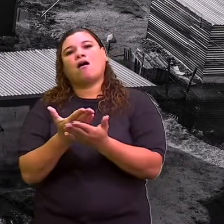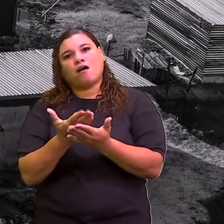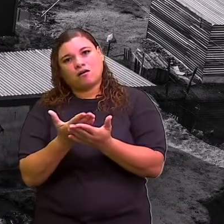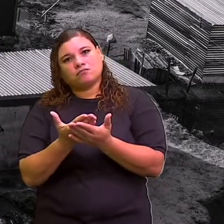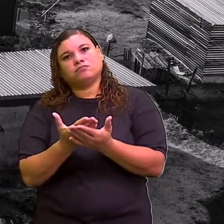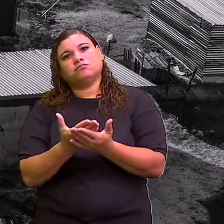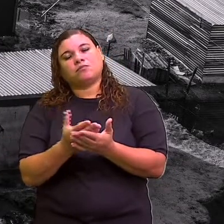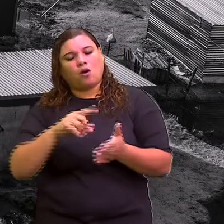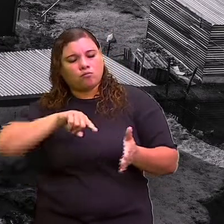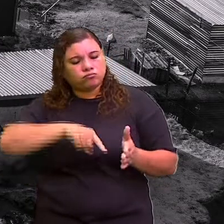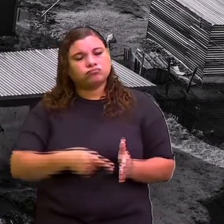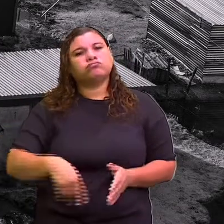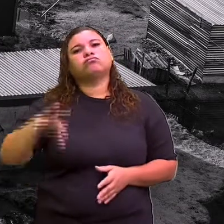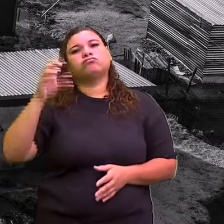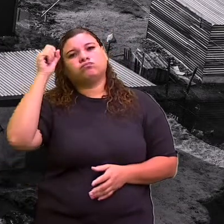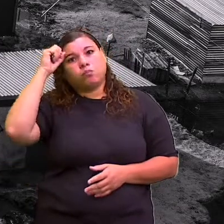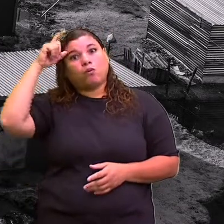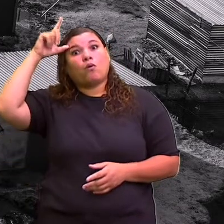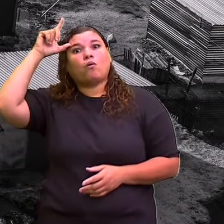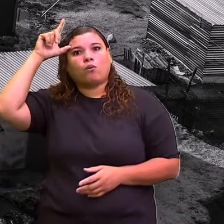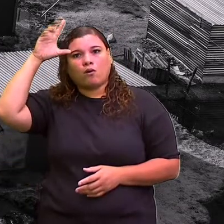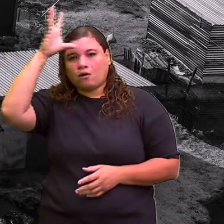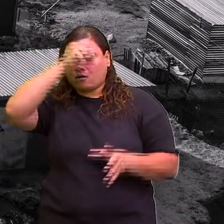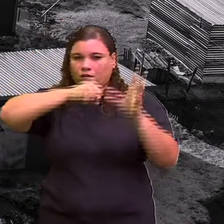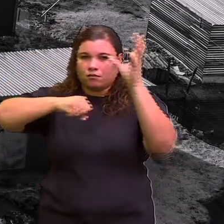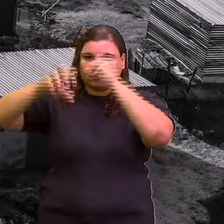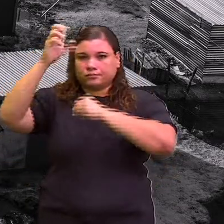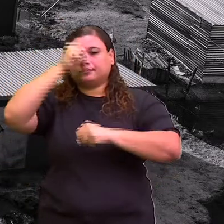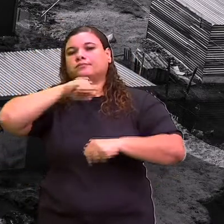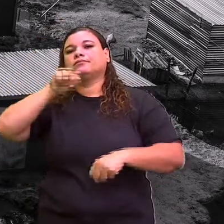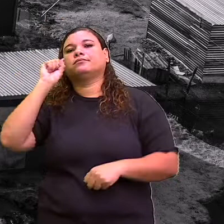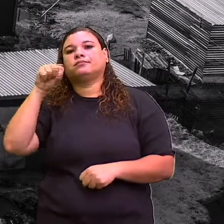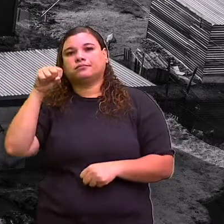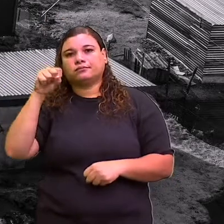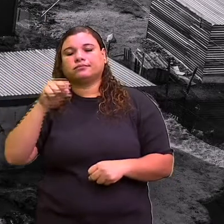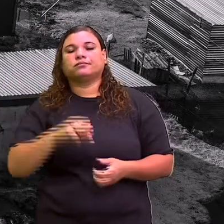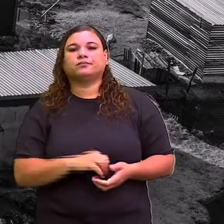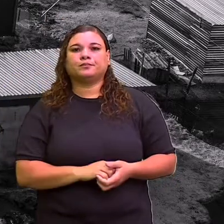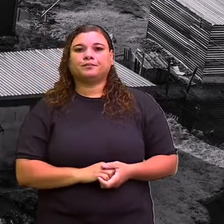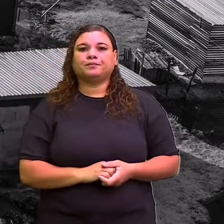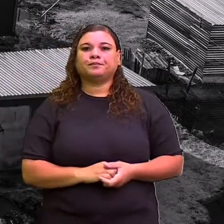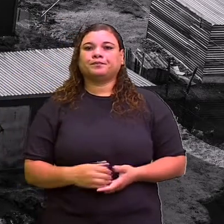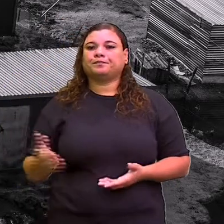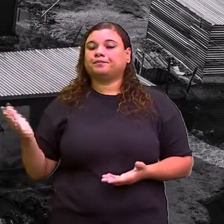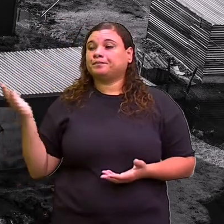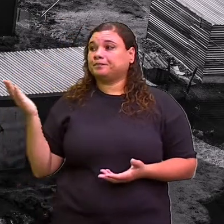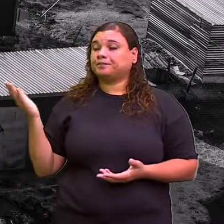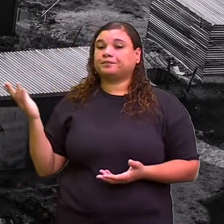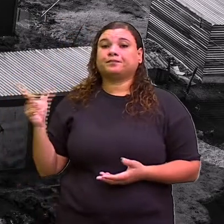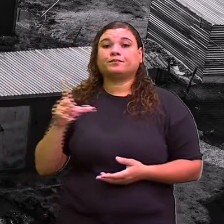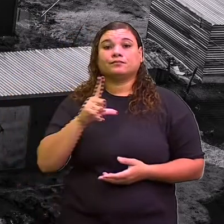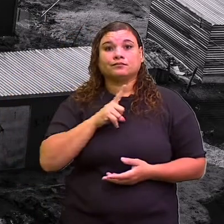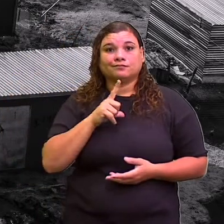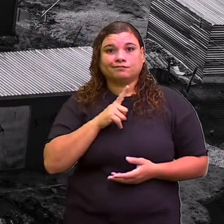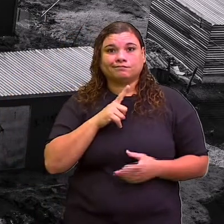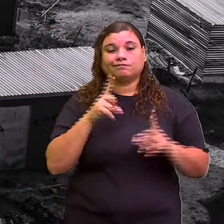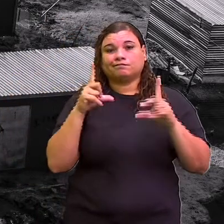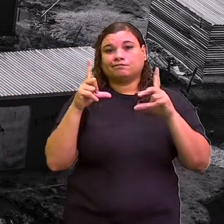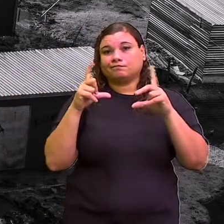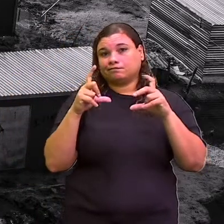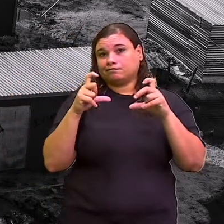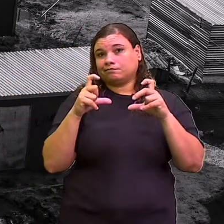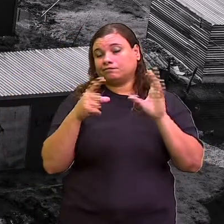Nós vimos uma foto mostrando a grandeza de uma cidade, mas também nós temos uma foto